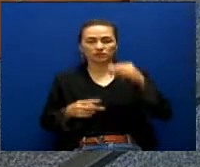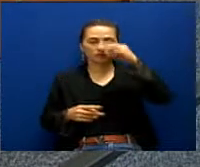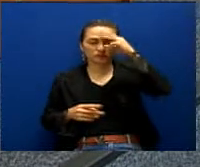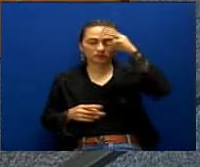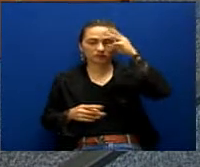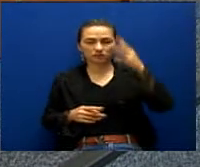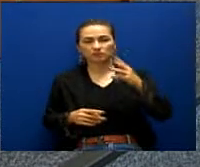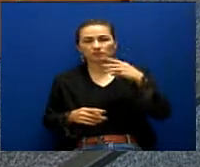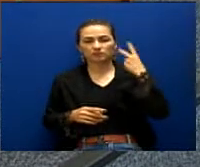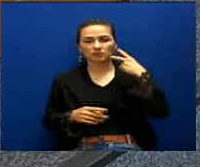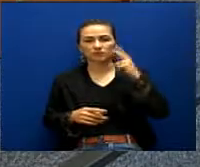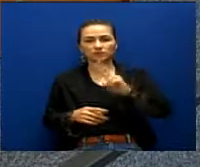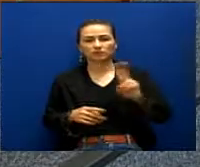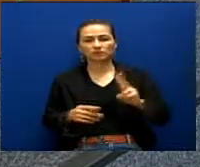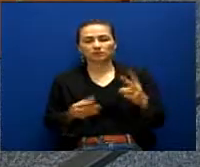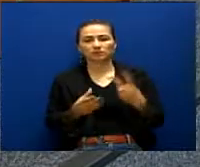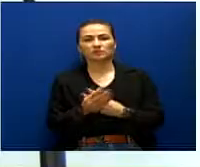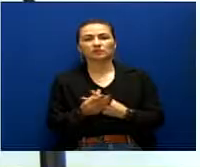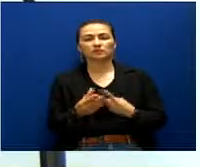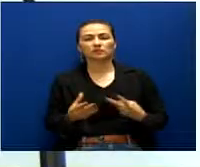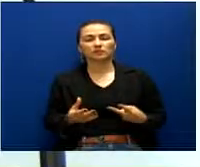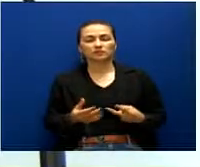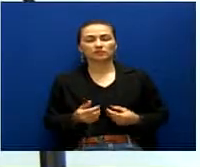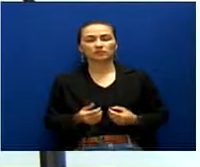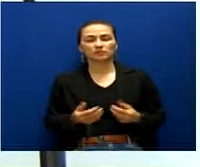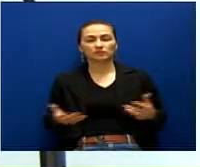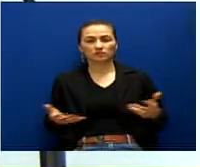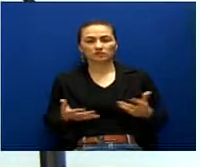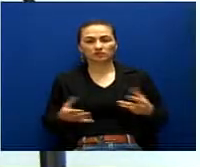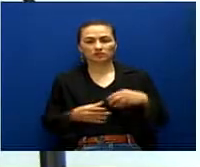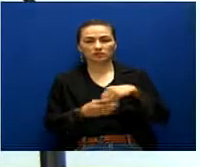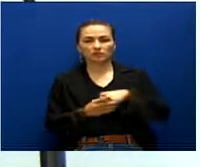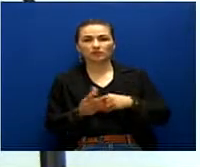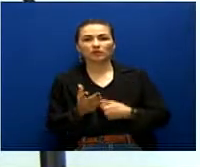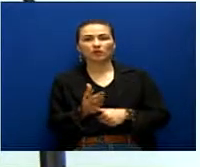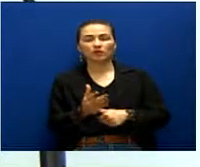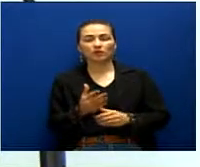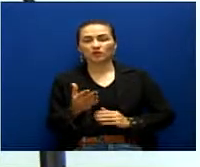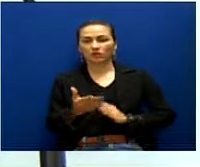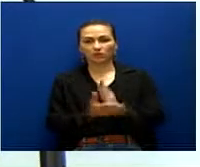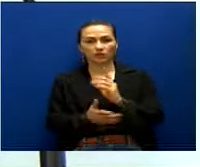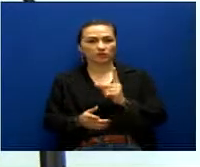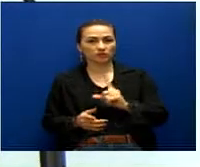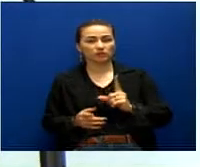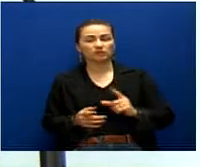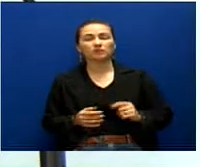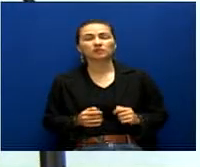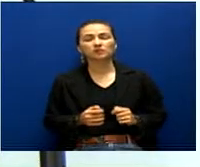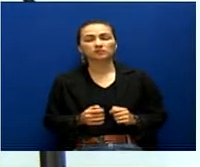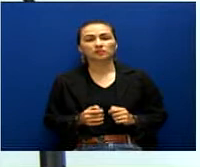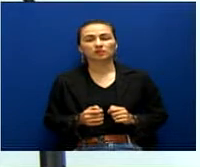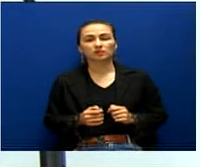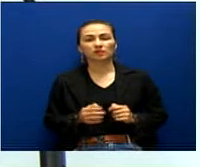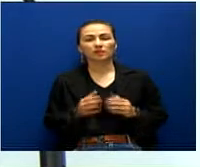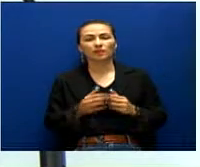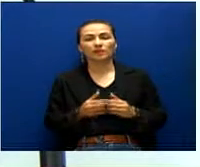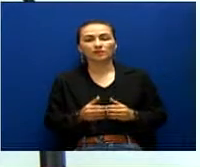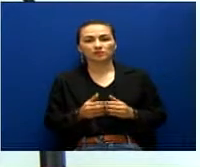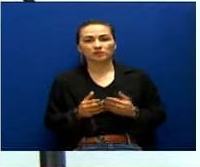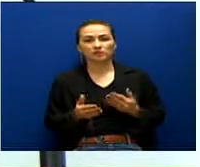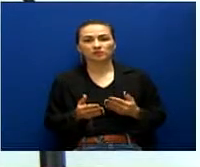Vanderlei, vereador Vitão, que estão questionando, essa votação não é pela aprovação ainda. Essa votação é para que